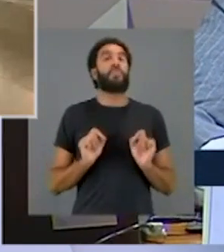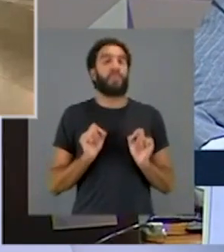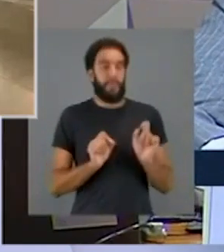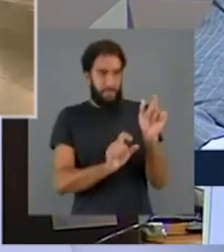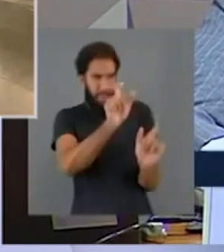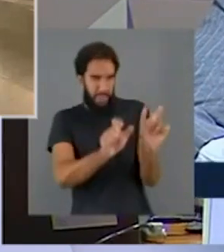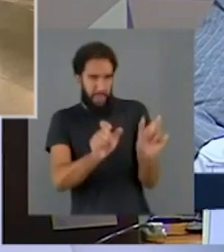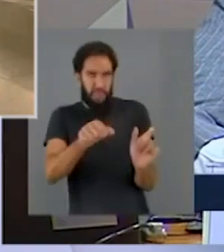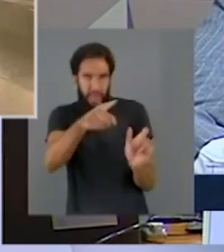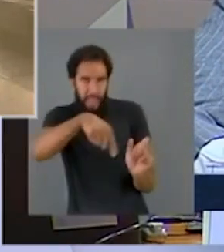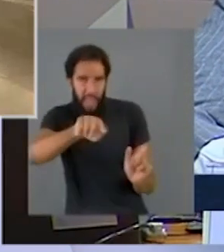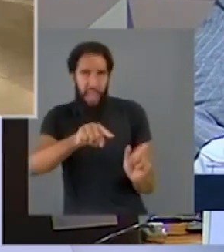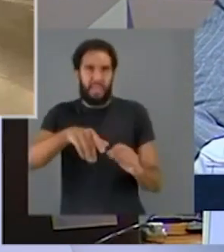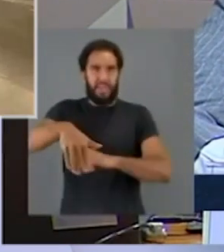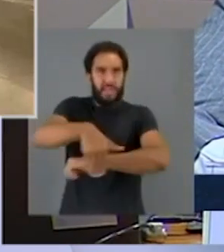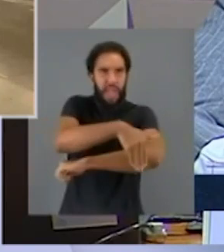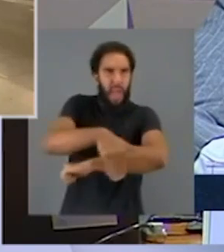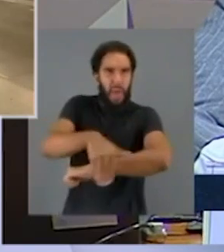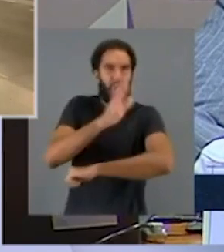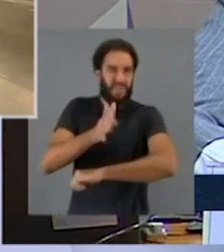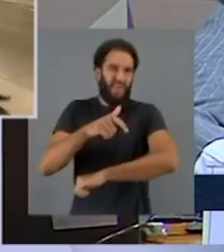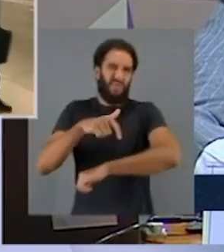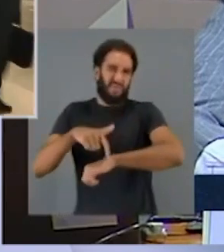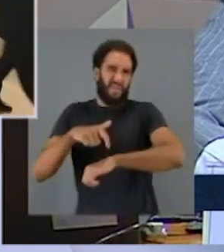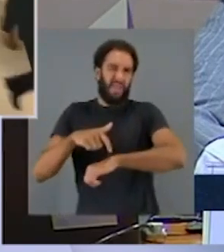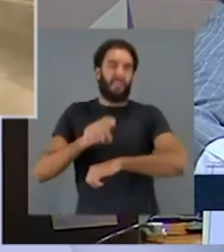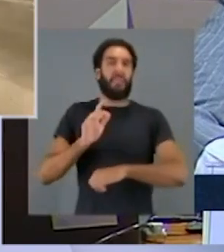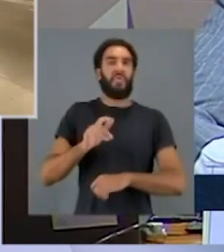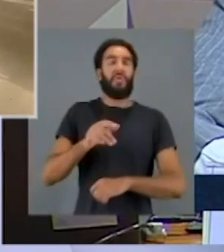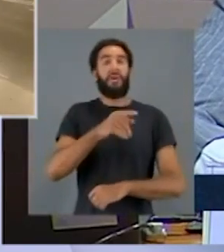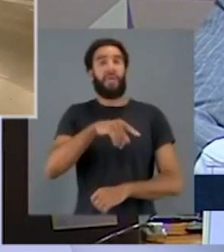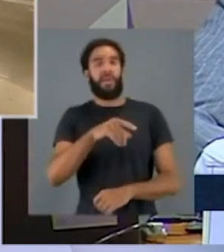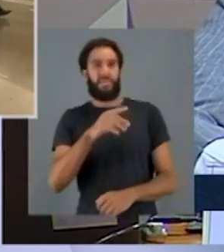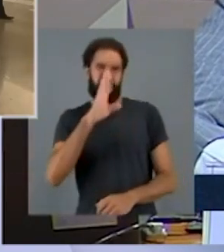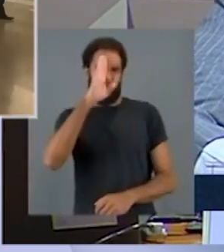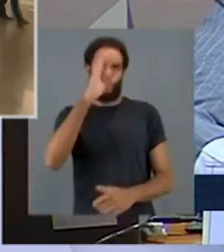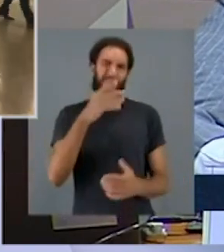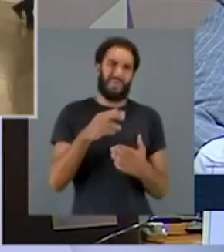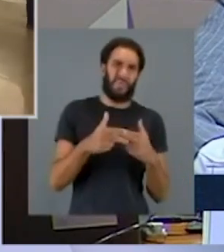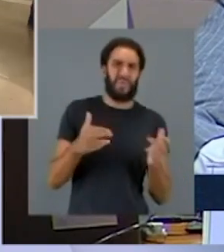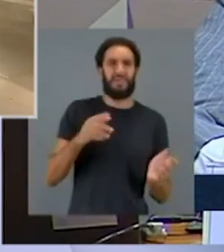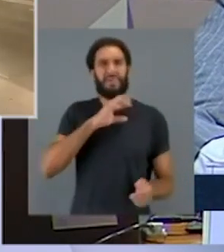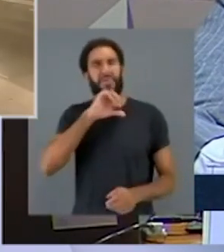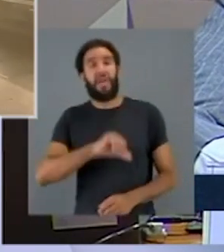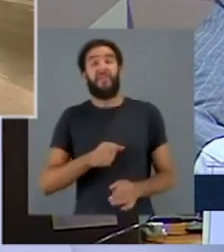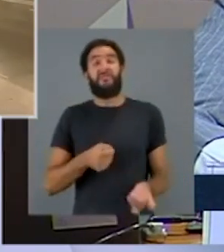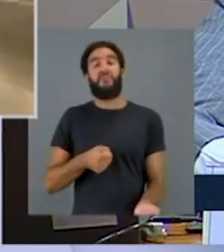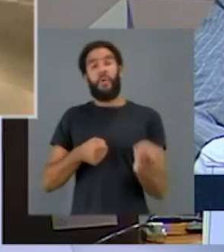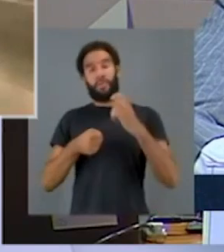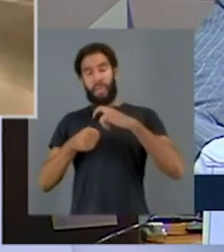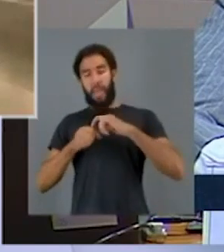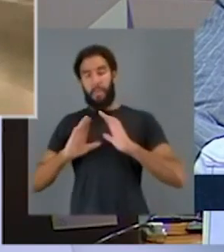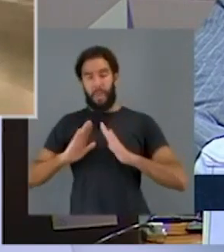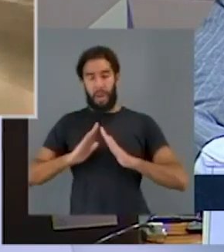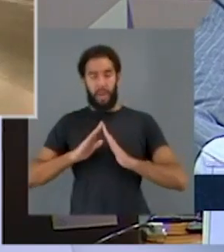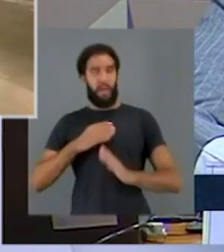sem metralhadores e fuzis e o depoimento disse naturalmente que não a Dilma Rousseff veio com esta versão